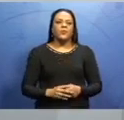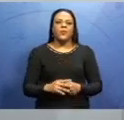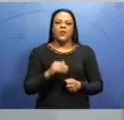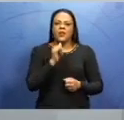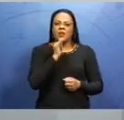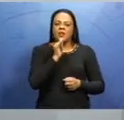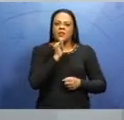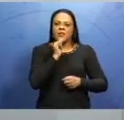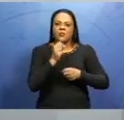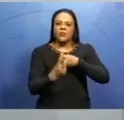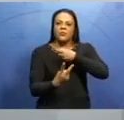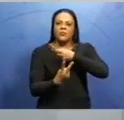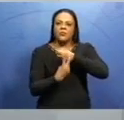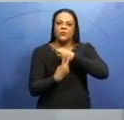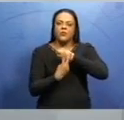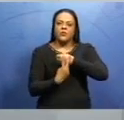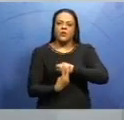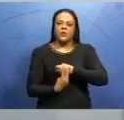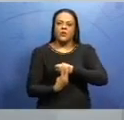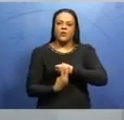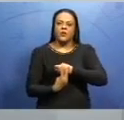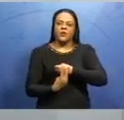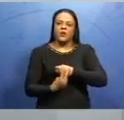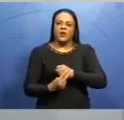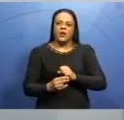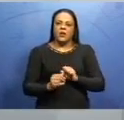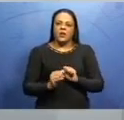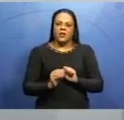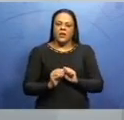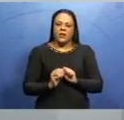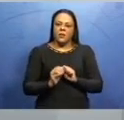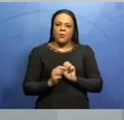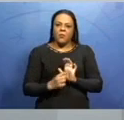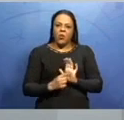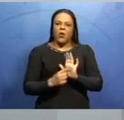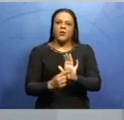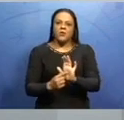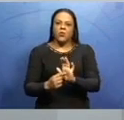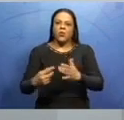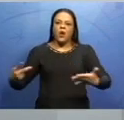Exemplos de verbos que indicam uma ocorrência: